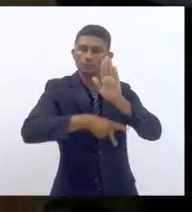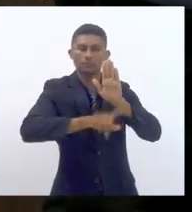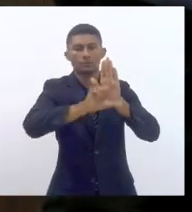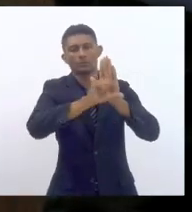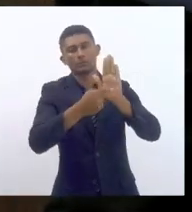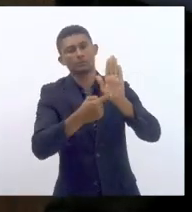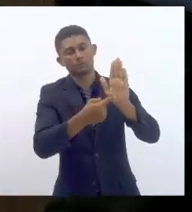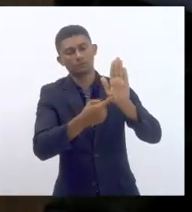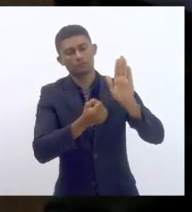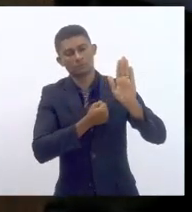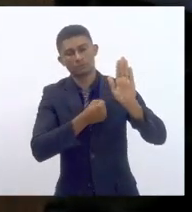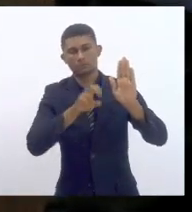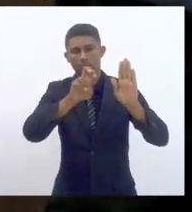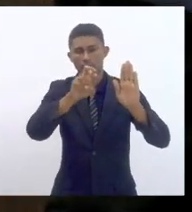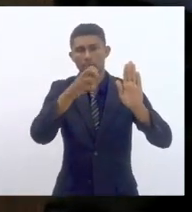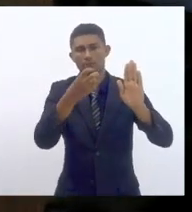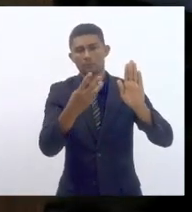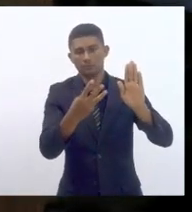lei